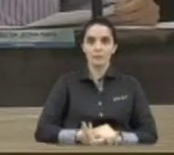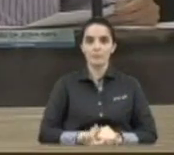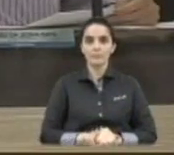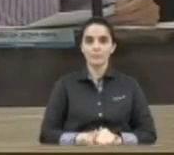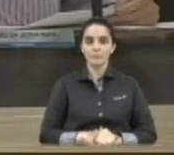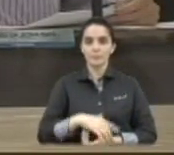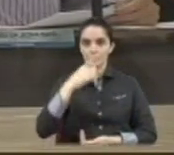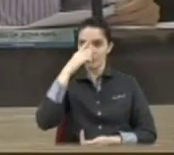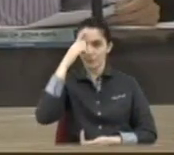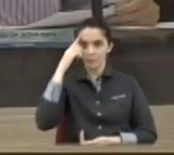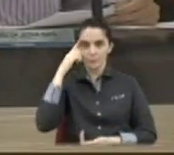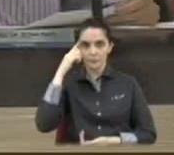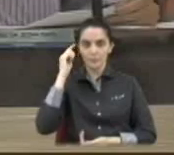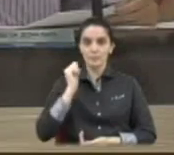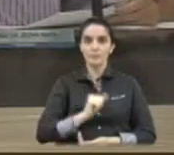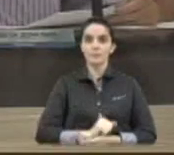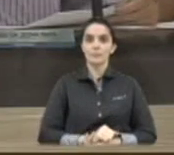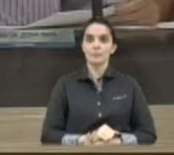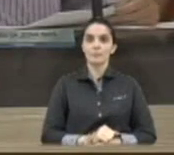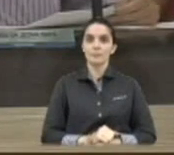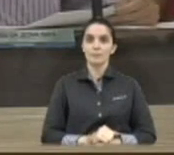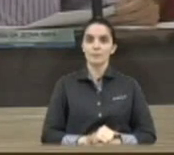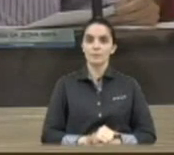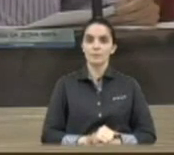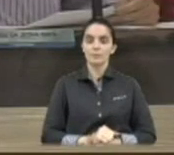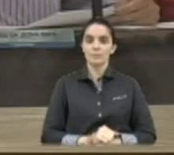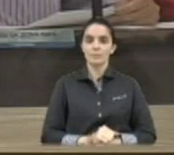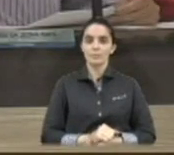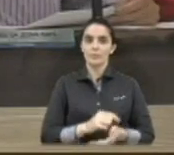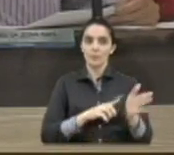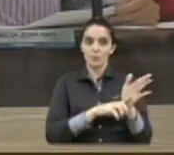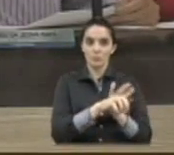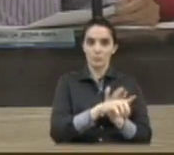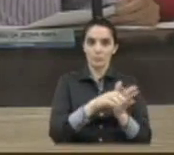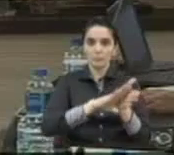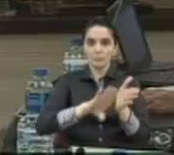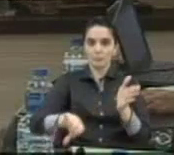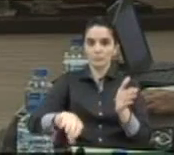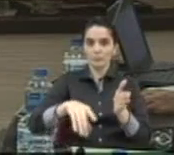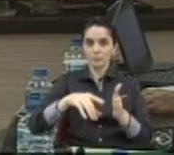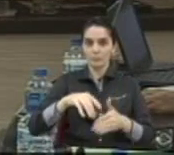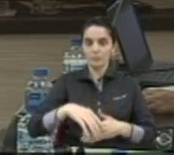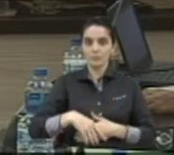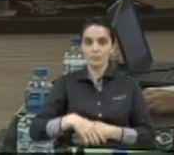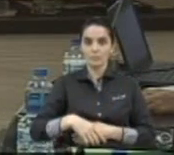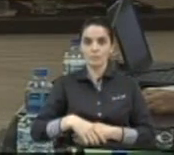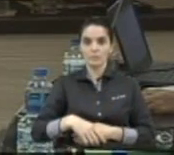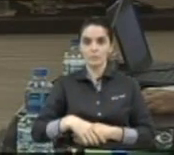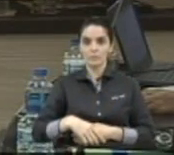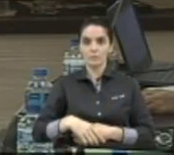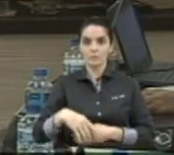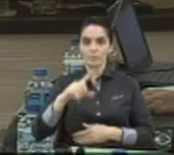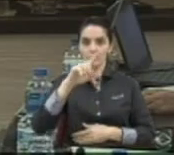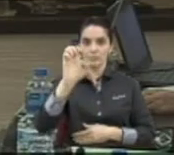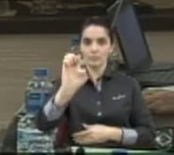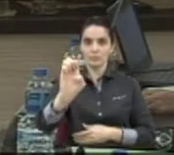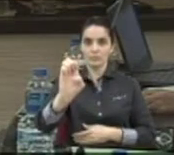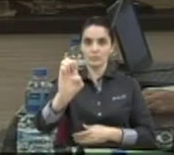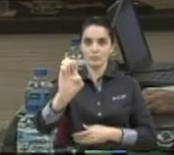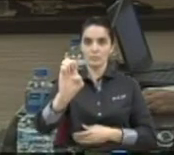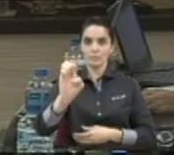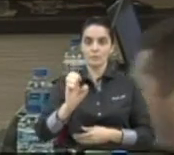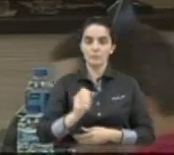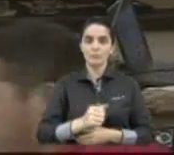Vereador Wilson. Eu tenho que questioná-lo sobre a retirada da emenda. O senhor é a favor ou contra? Zé da Mix está pedindo